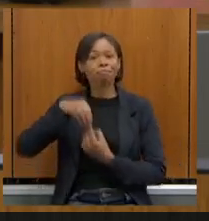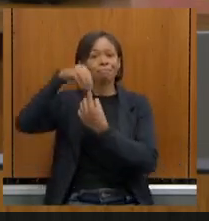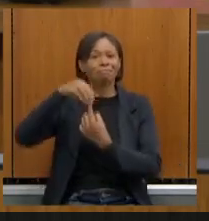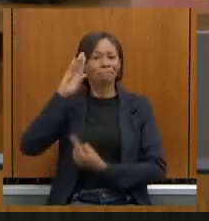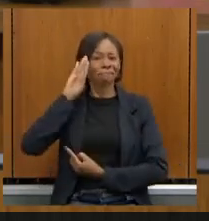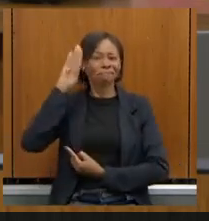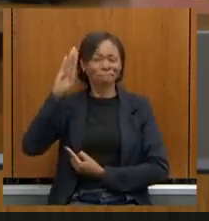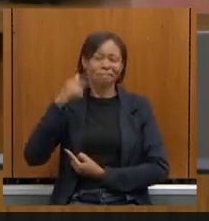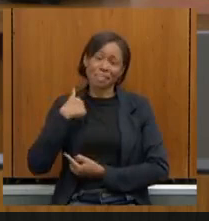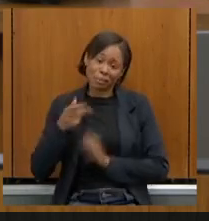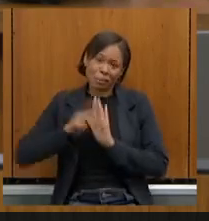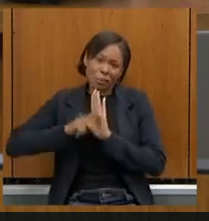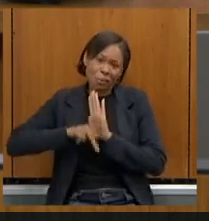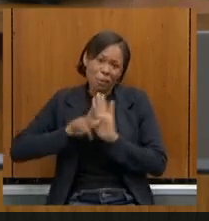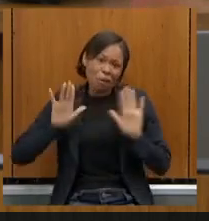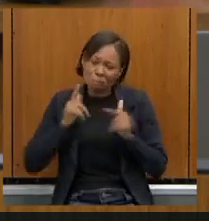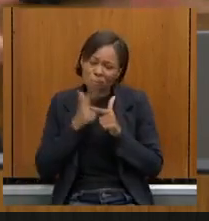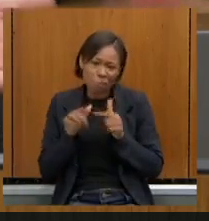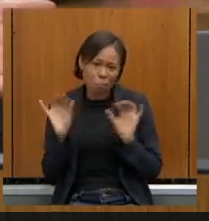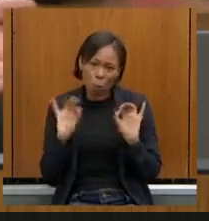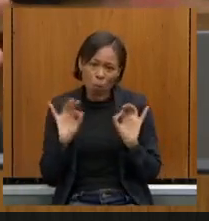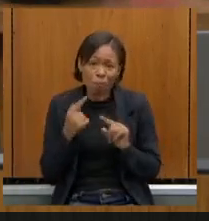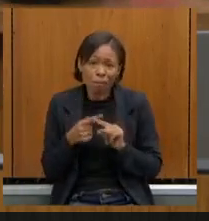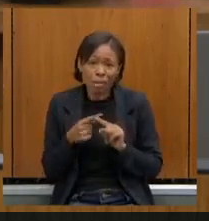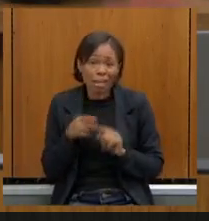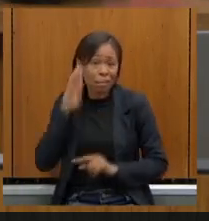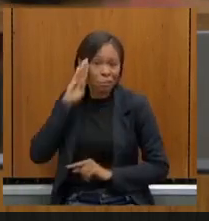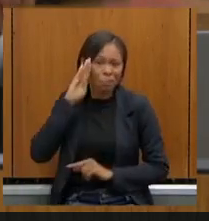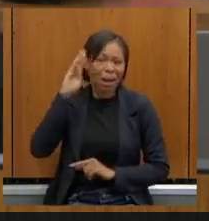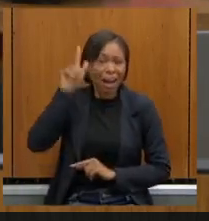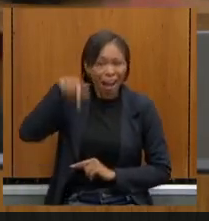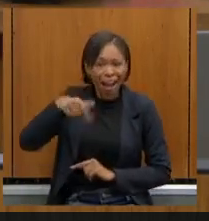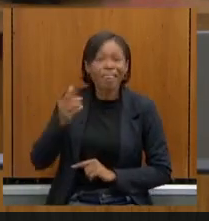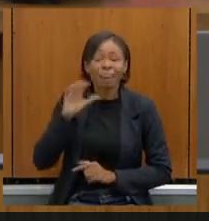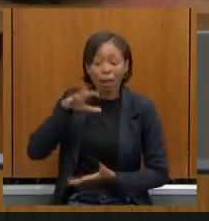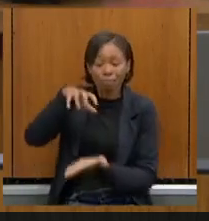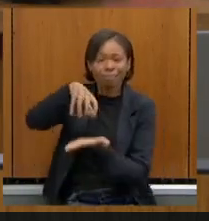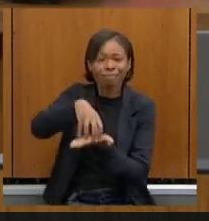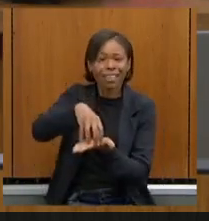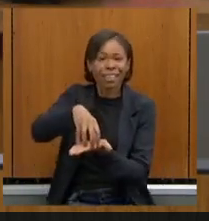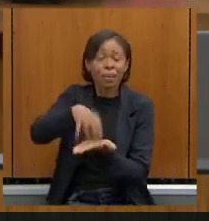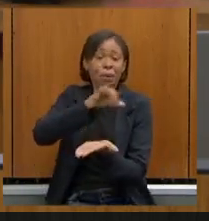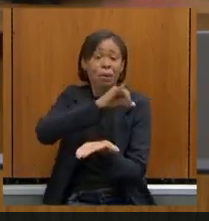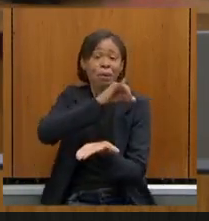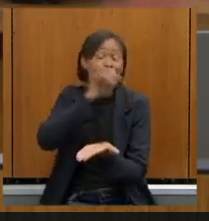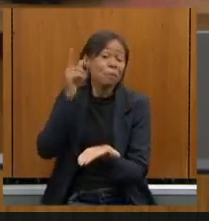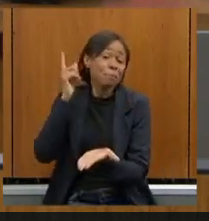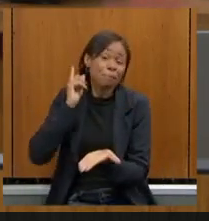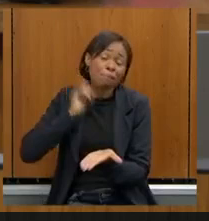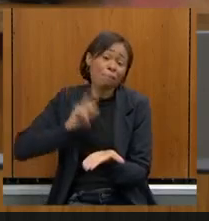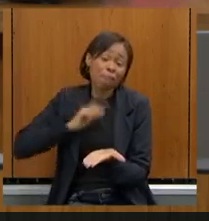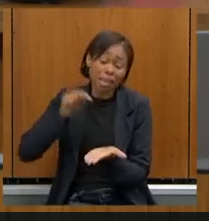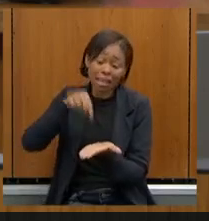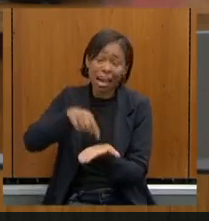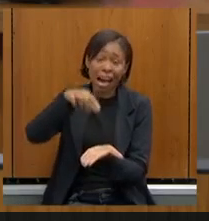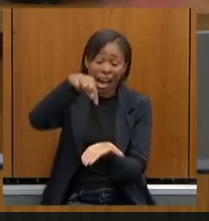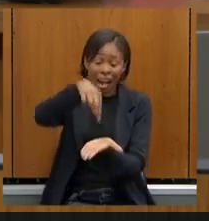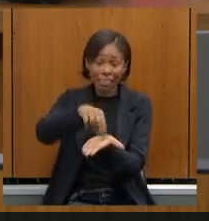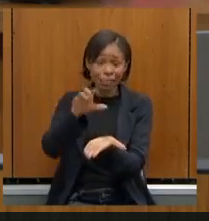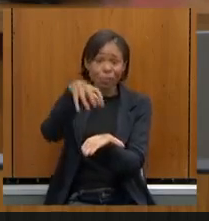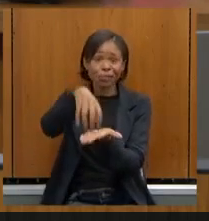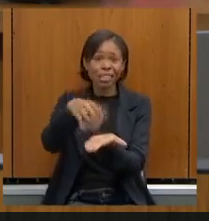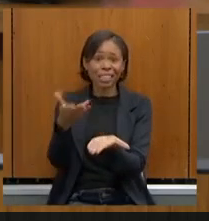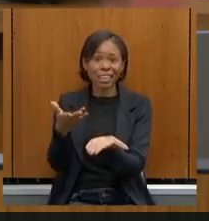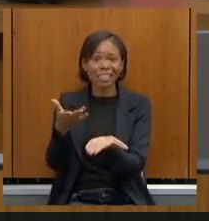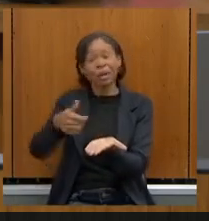estou contando esse projeto sem problema, porque Minas Gerais está no meio, ela aqui é o centro, mas eu falei assim, então vou lançar no Rio de Janeiro, depois a gente lança em